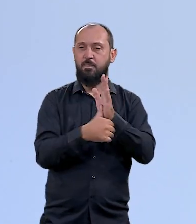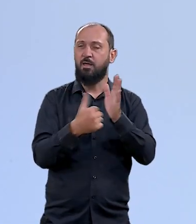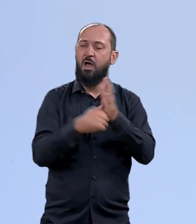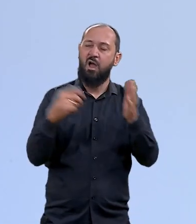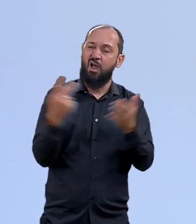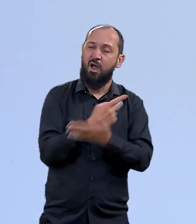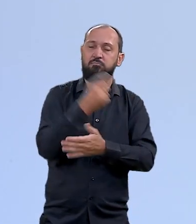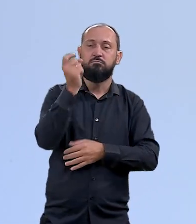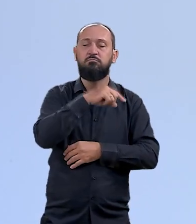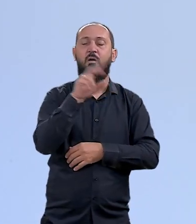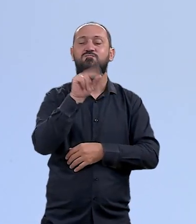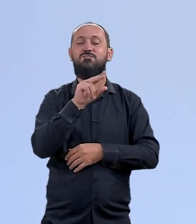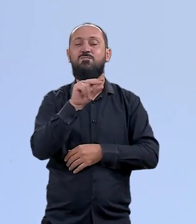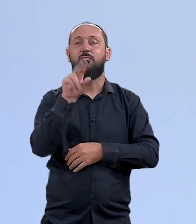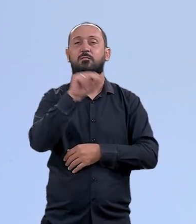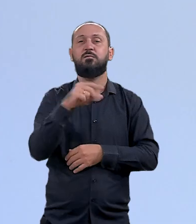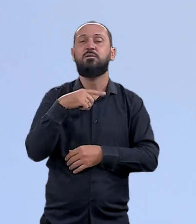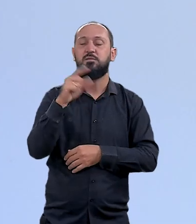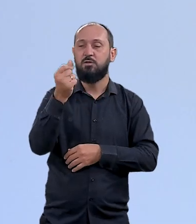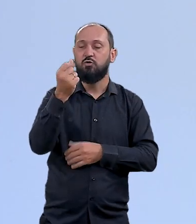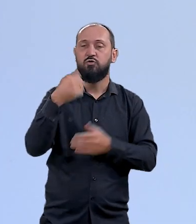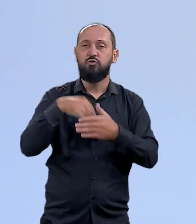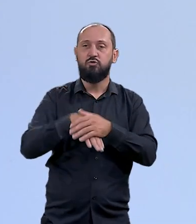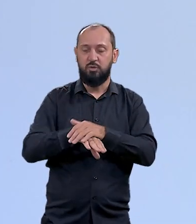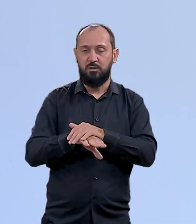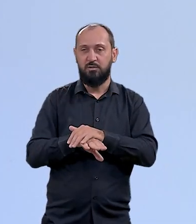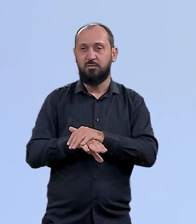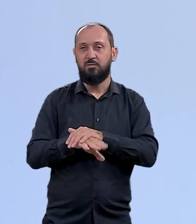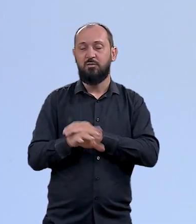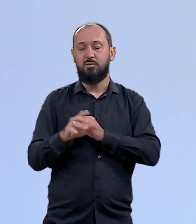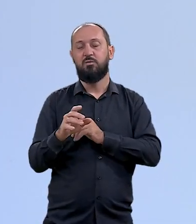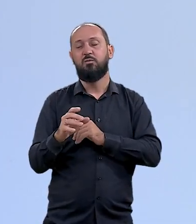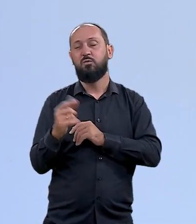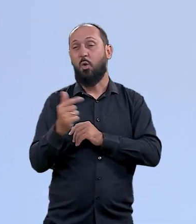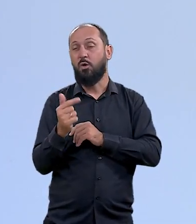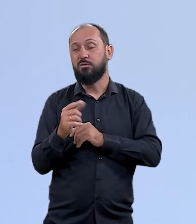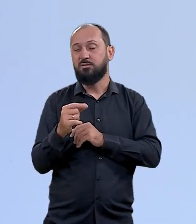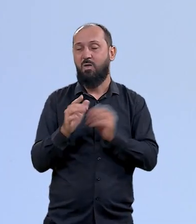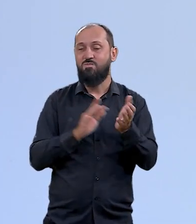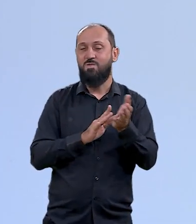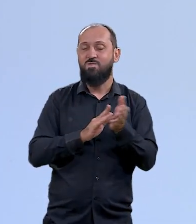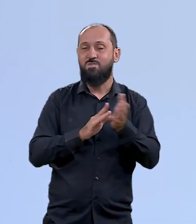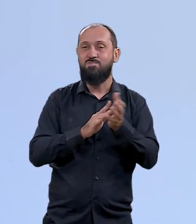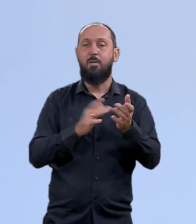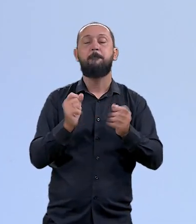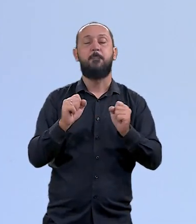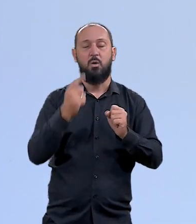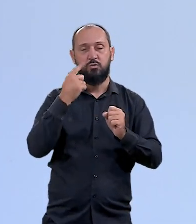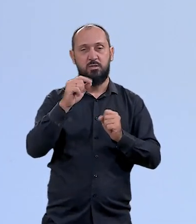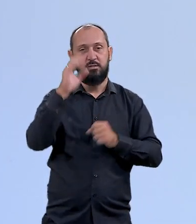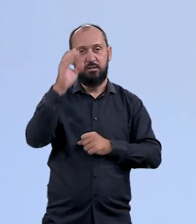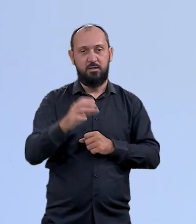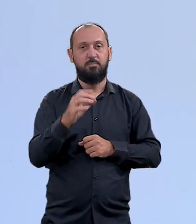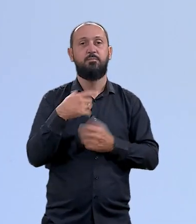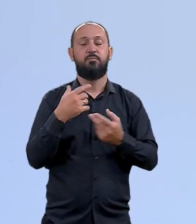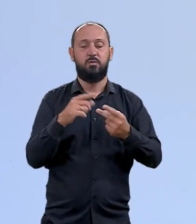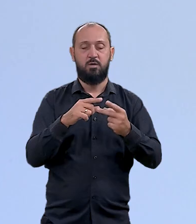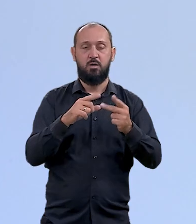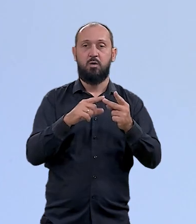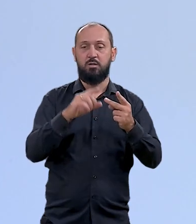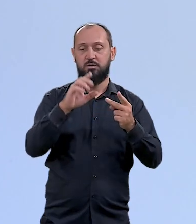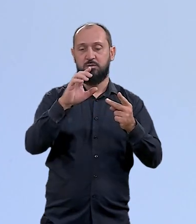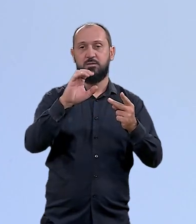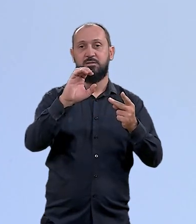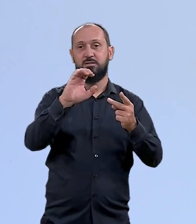grave, de penas de 4 a 6 anos de reclusão e multa, né? Então, é um crime bastante grave. Existem